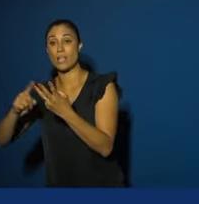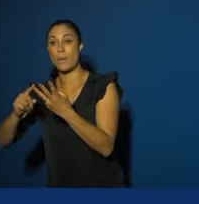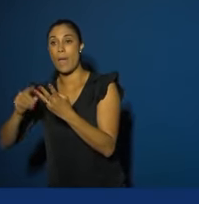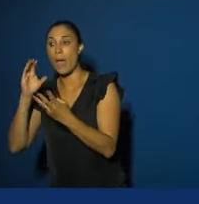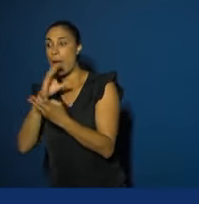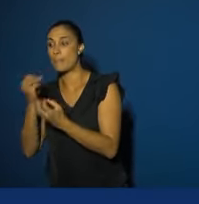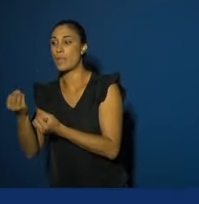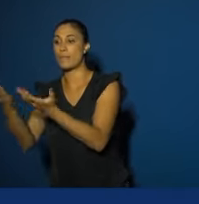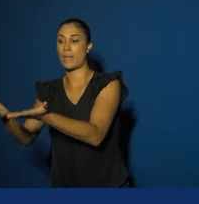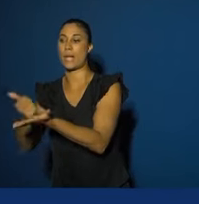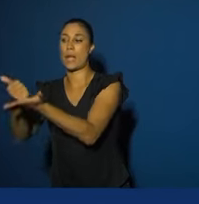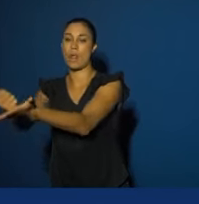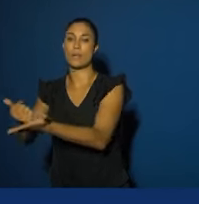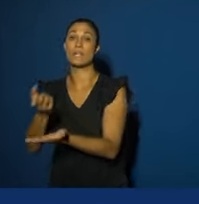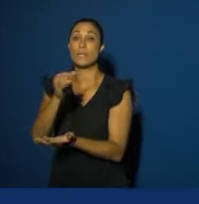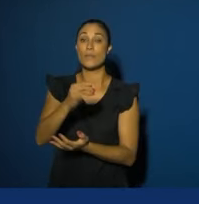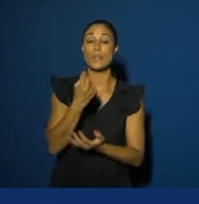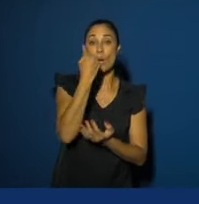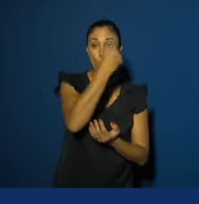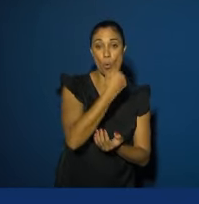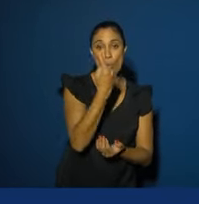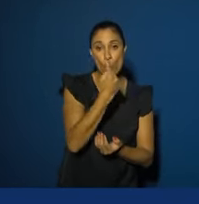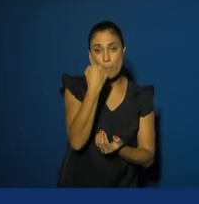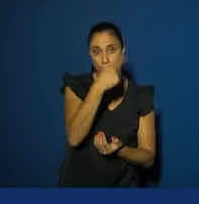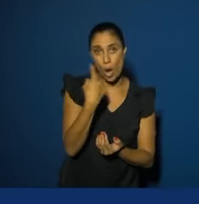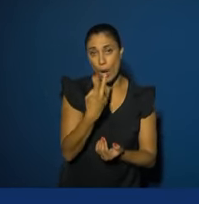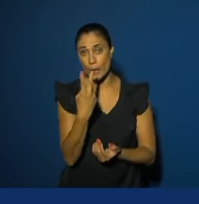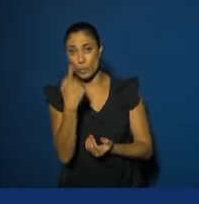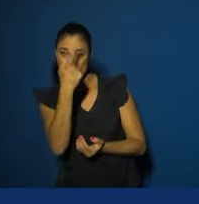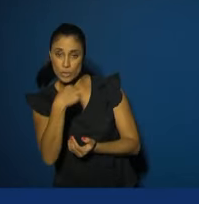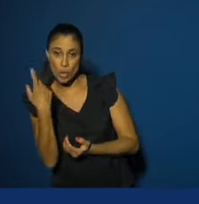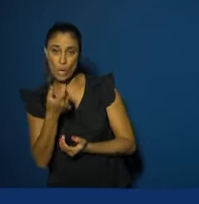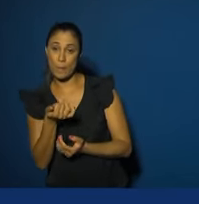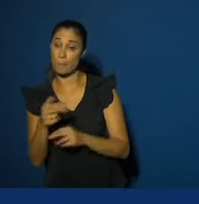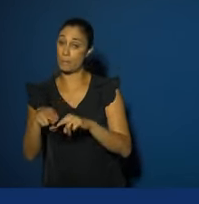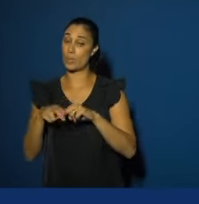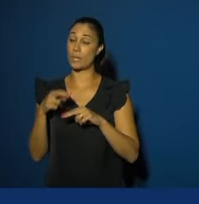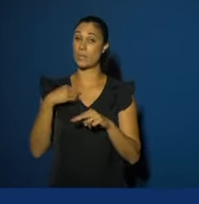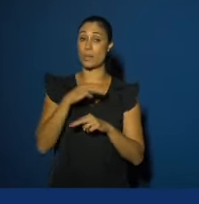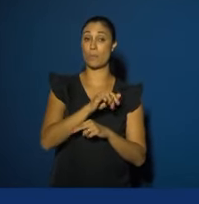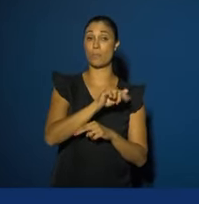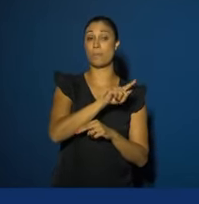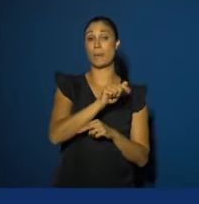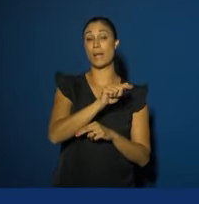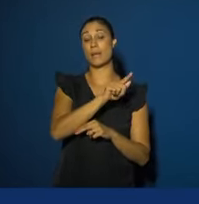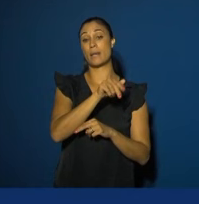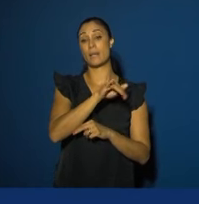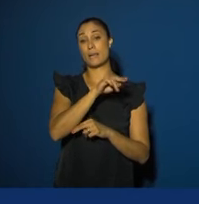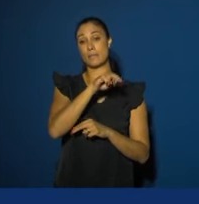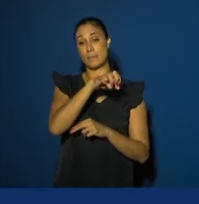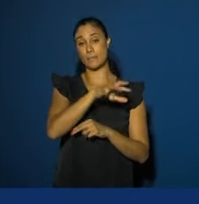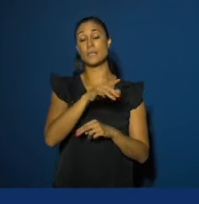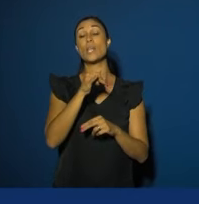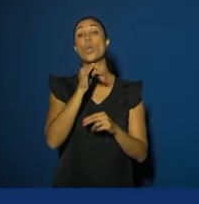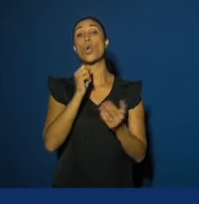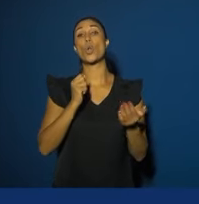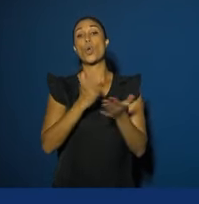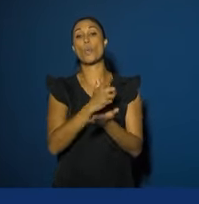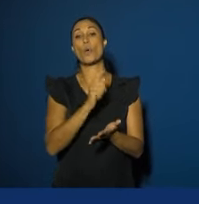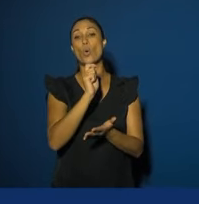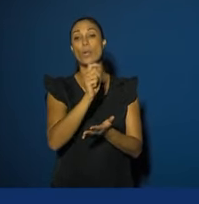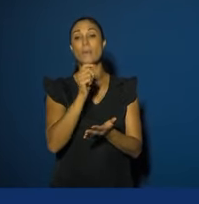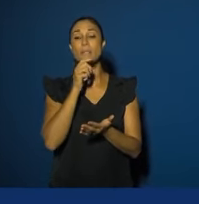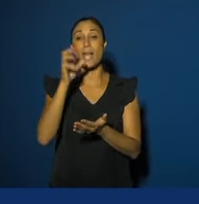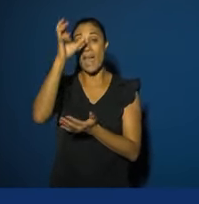mundo apostando se você vai entregar em 1 hora 2 horas por isso que o Magazine comprou até empresa de tipo Fast Food para